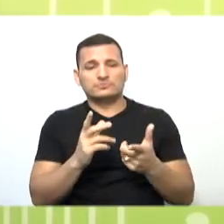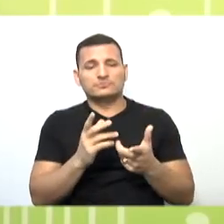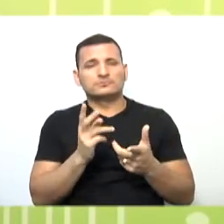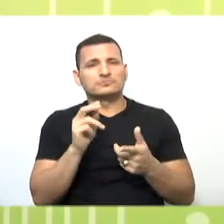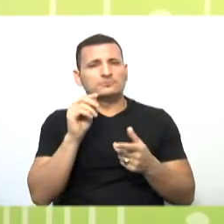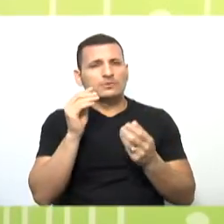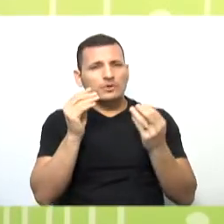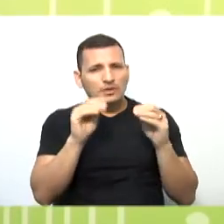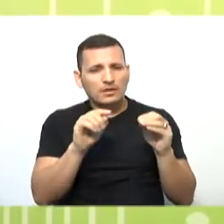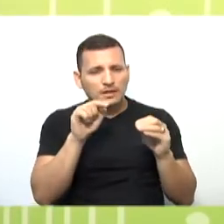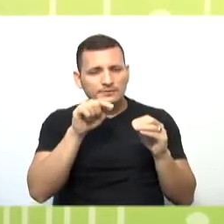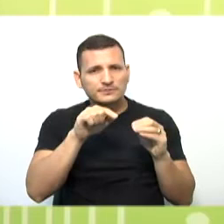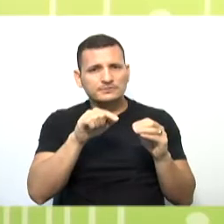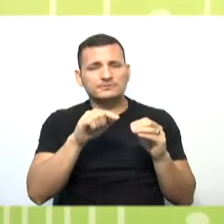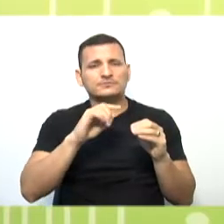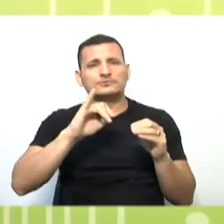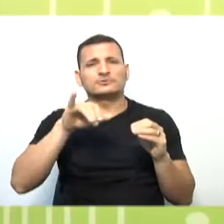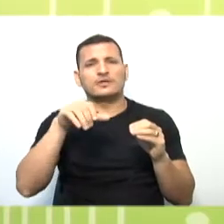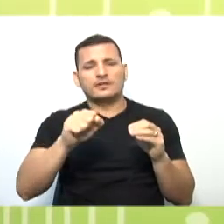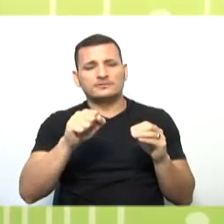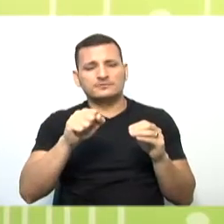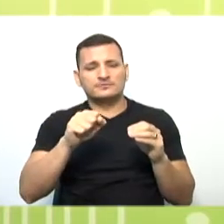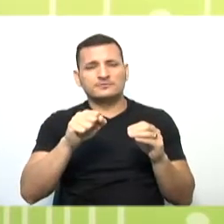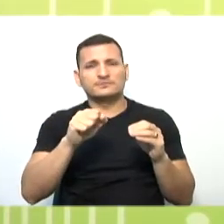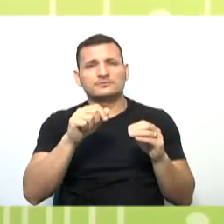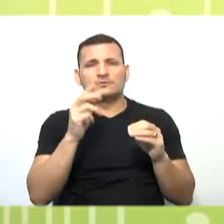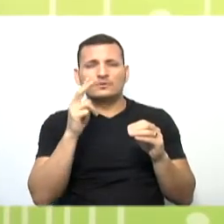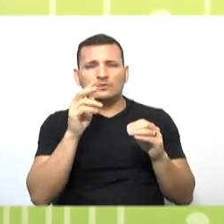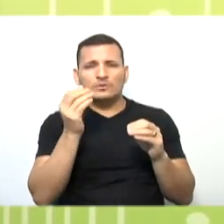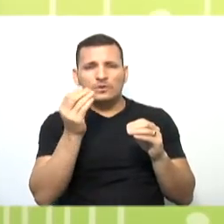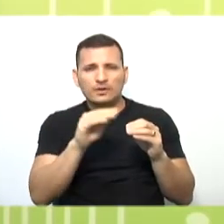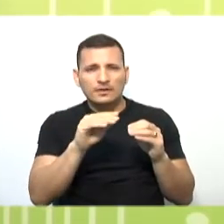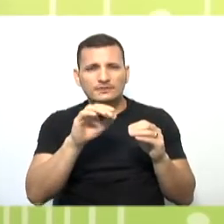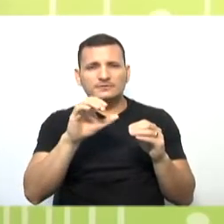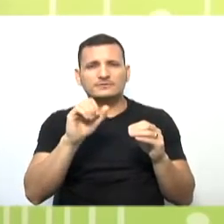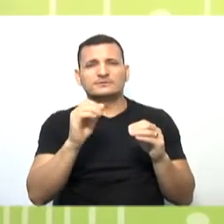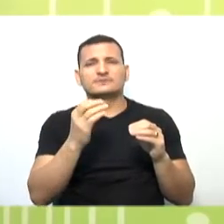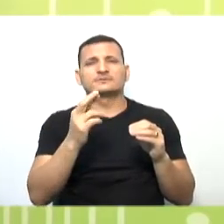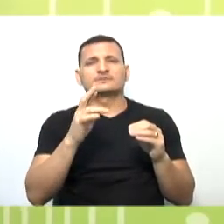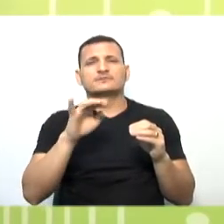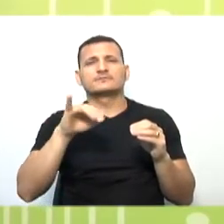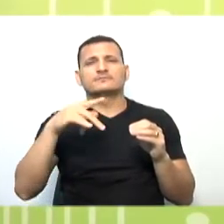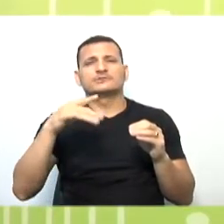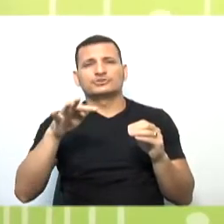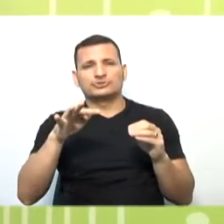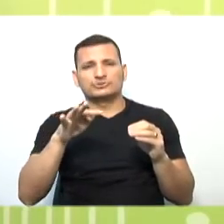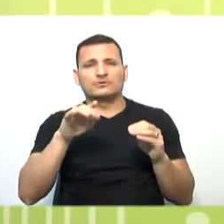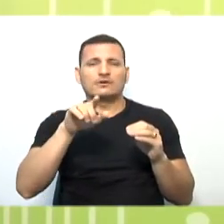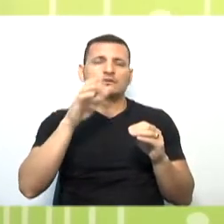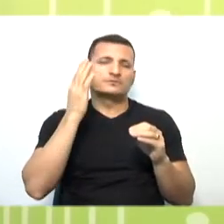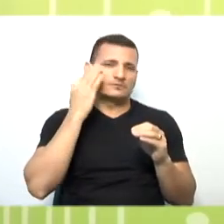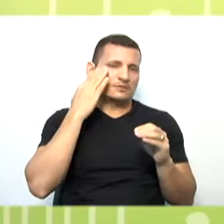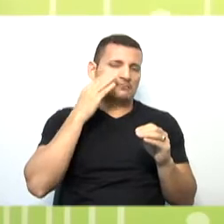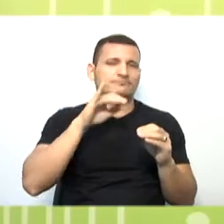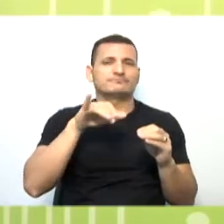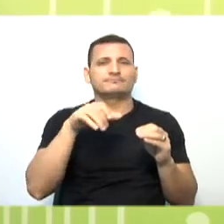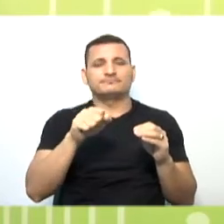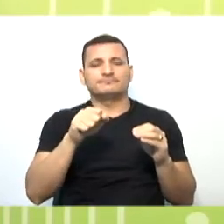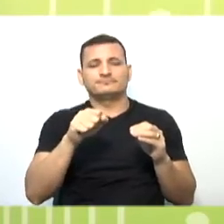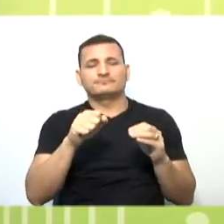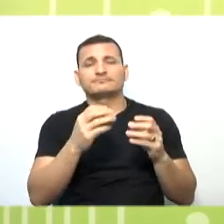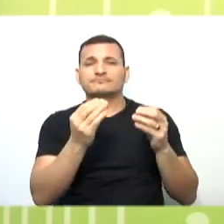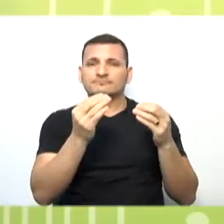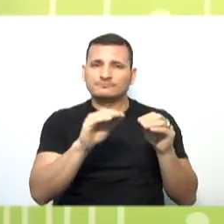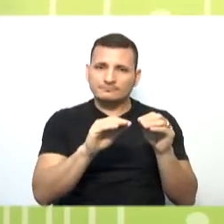o script. Você, quando bota script, você já entende que é JavaScript. Então, coloca ali, aqui